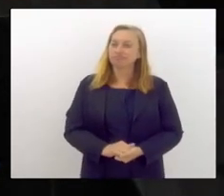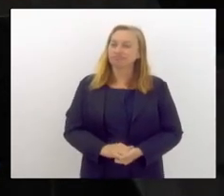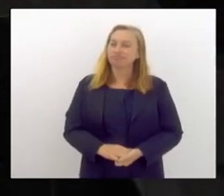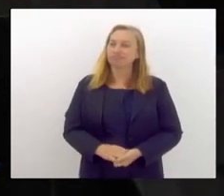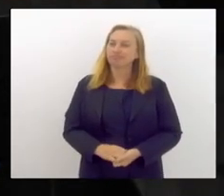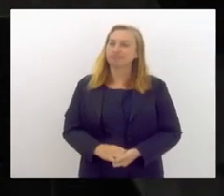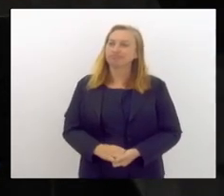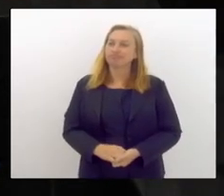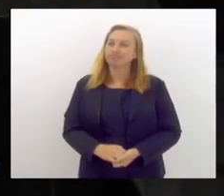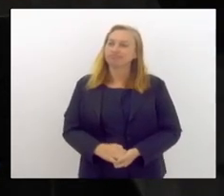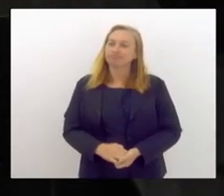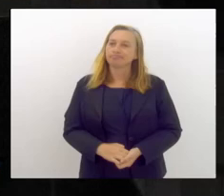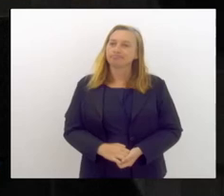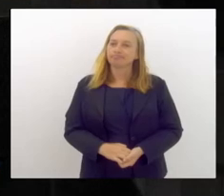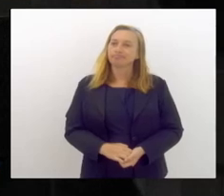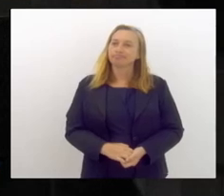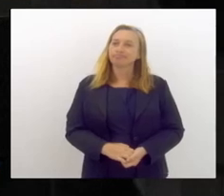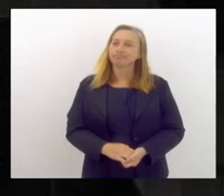eu